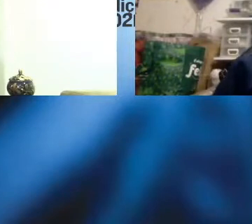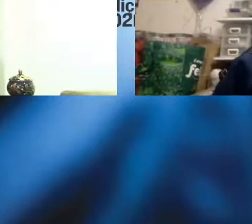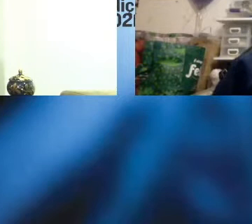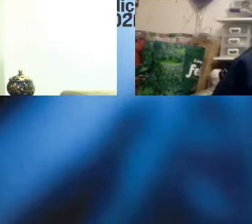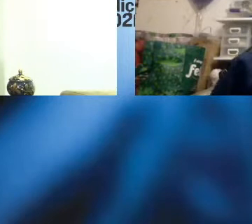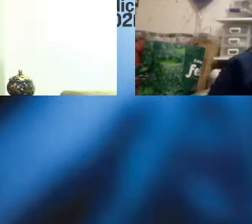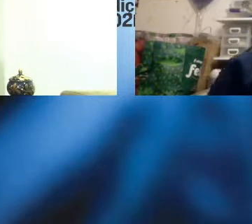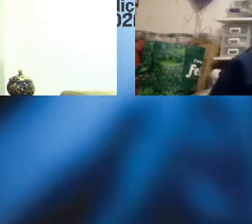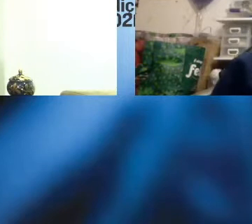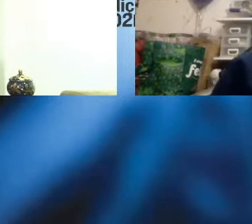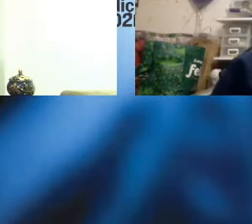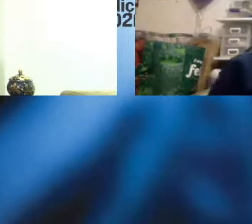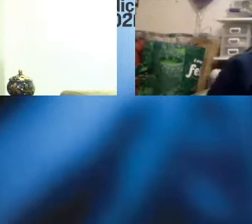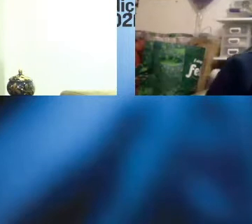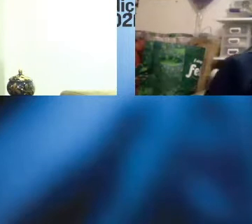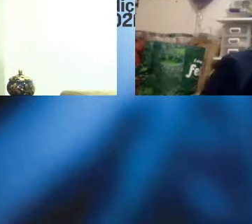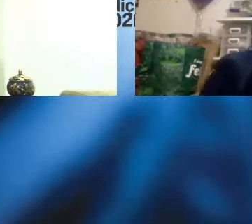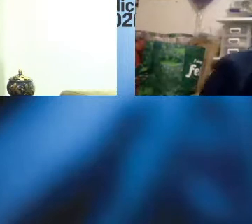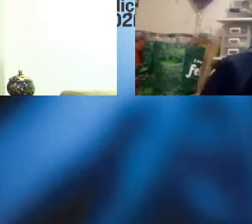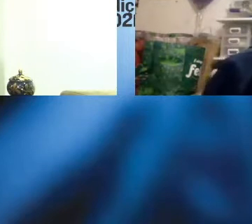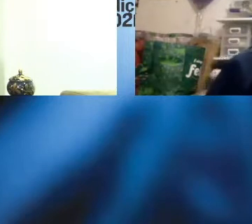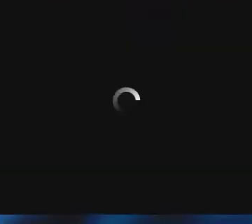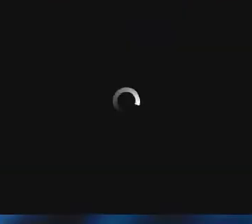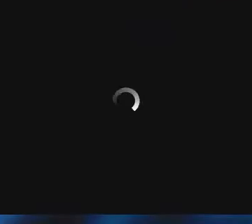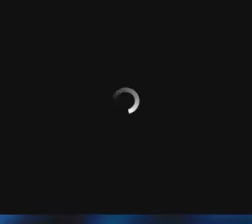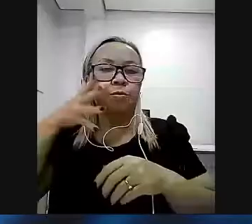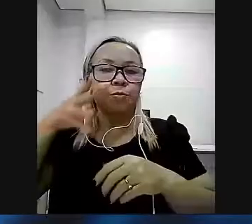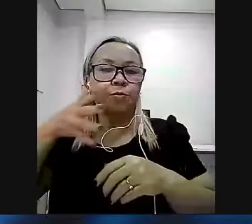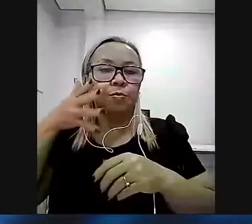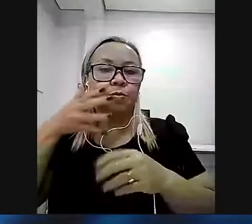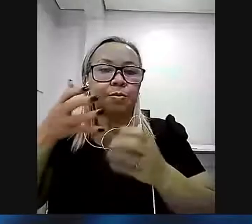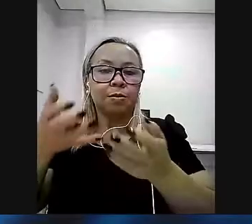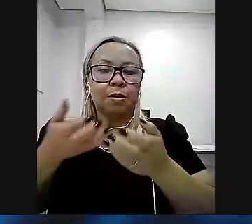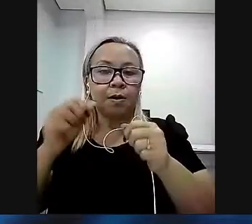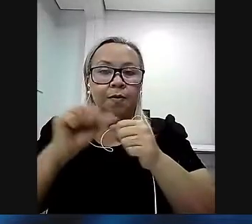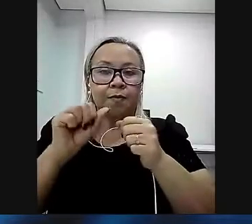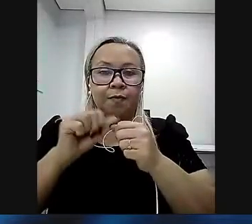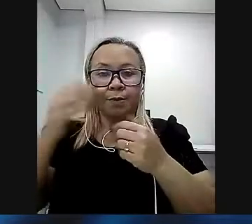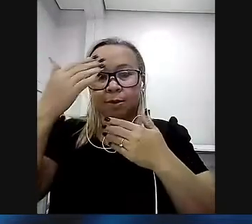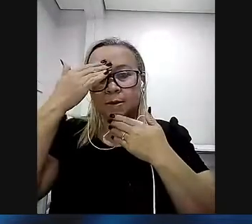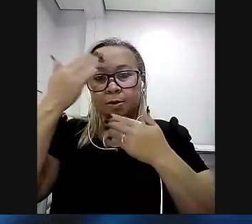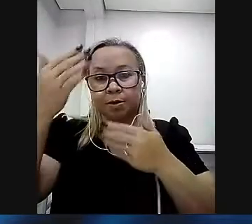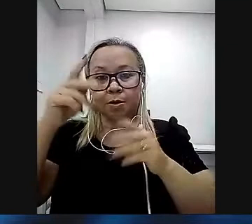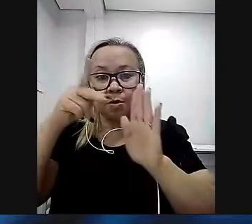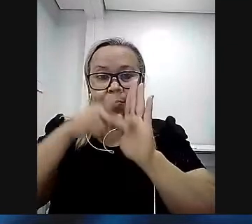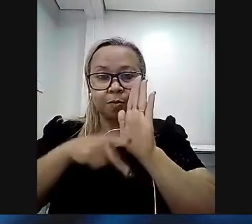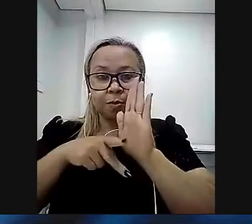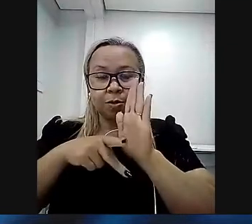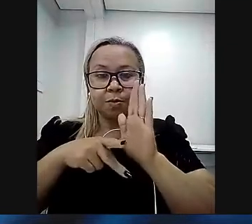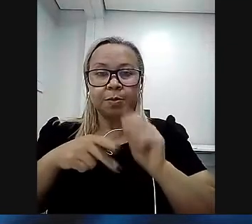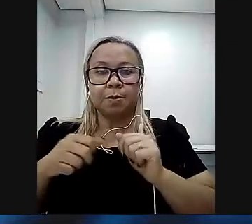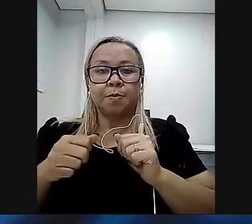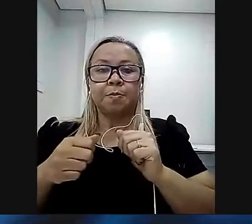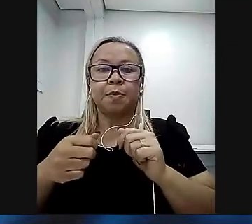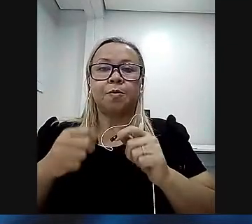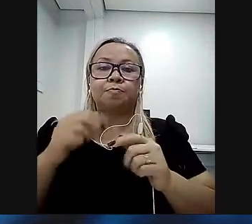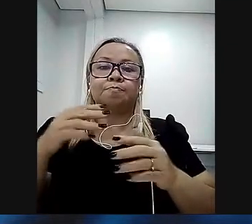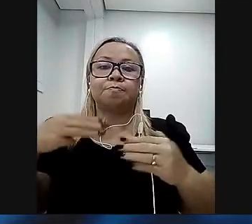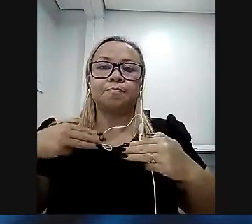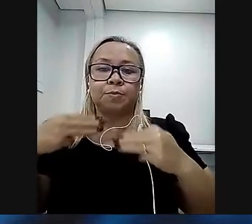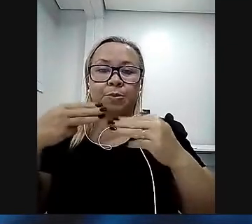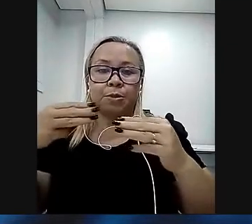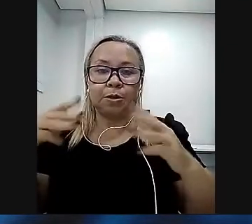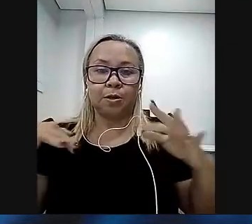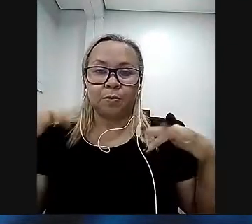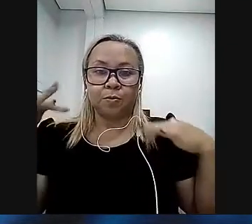palestras. Quero fazer alguns agradecimentos. O projeto é apresentado pelo Ministério do Turismo e tem o apoio da